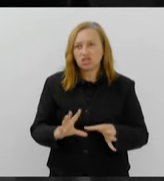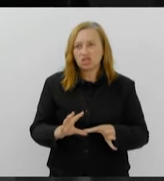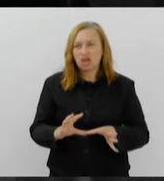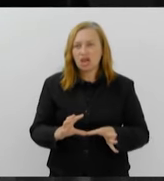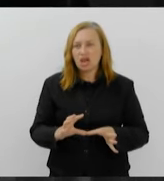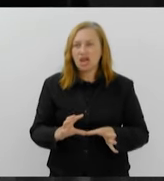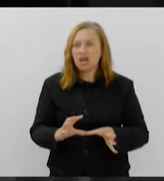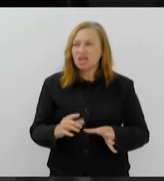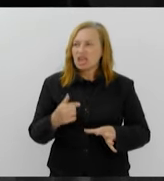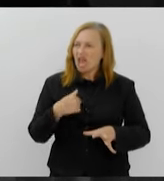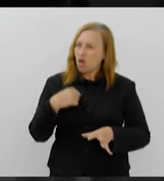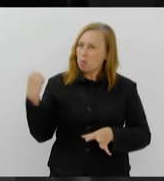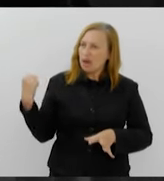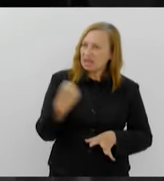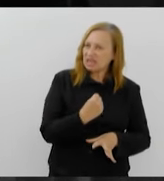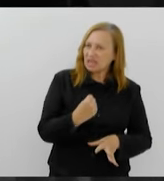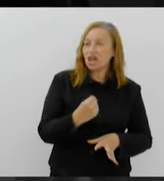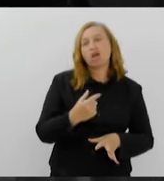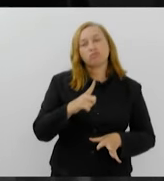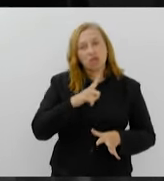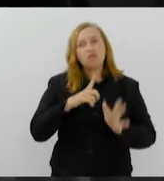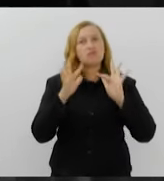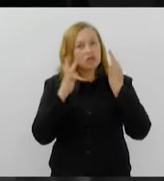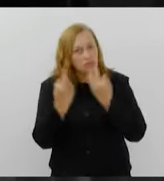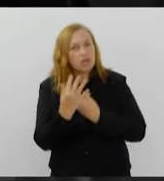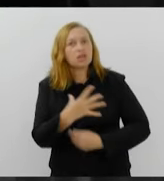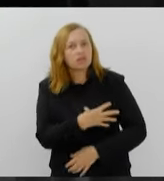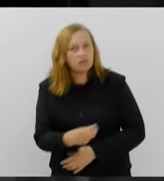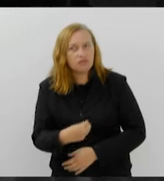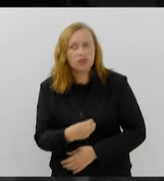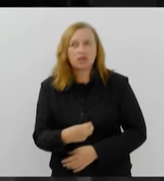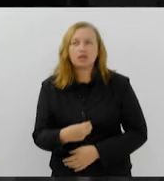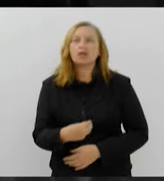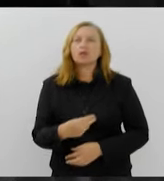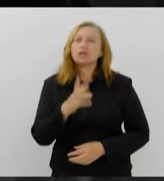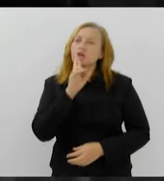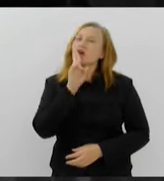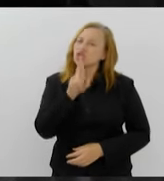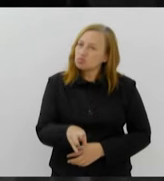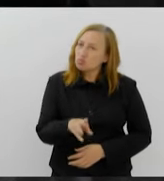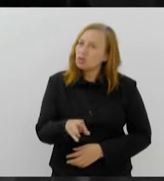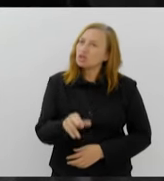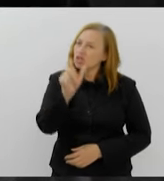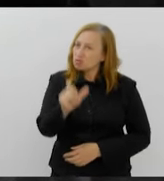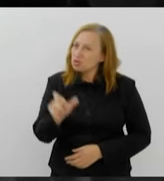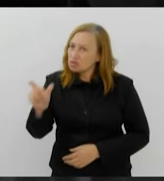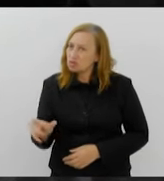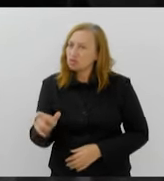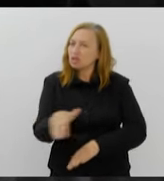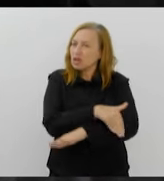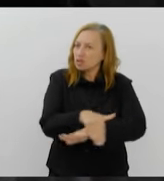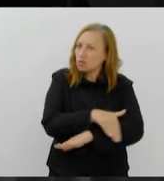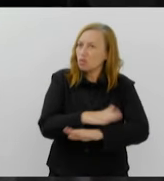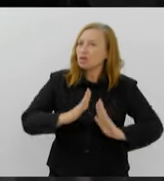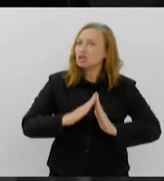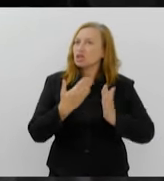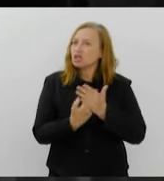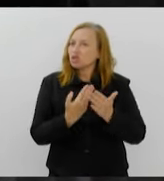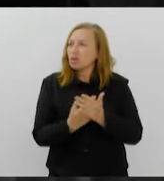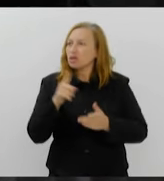reputação nem minha porque eu tenho família tenho filhos que tem que dar resposta às pessoas nas ruas nas esc na escola que eles